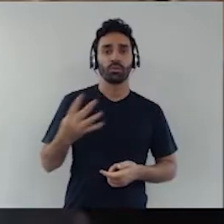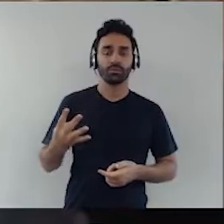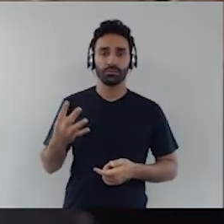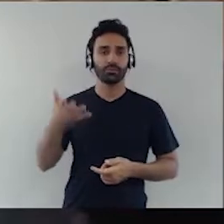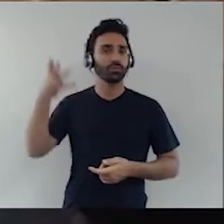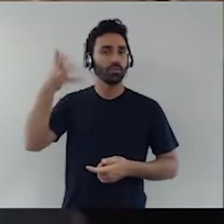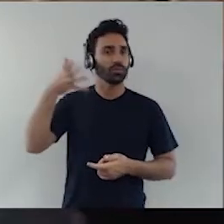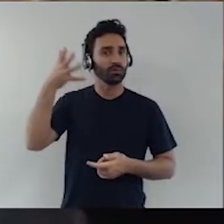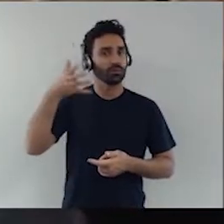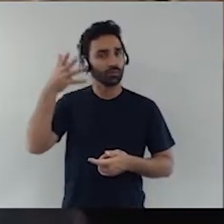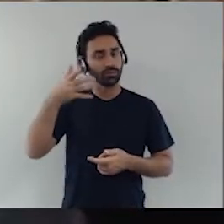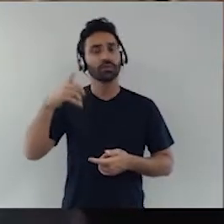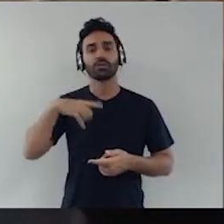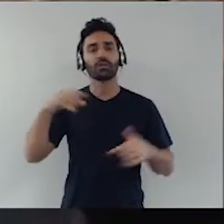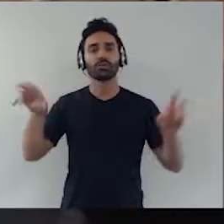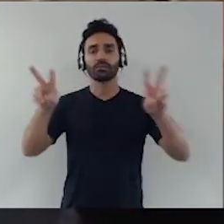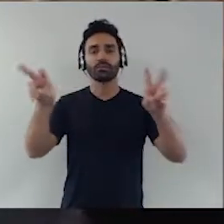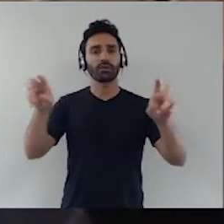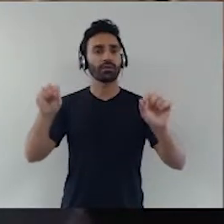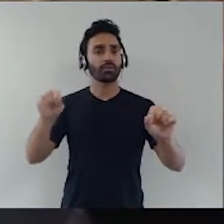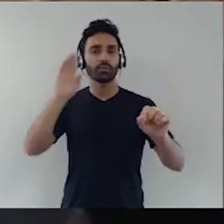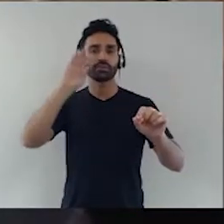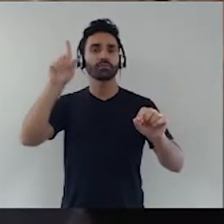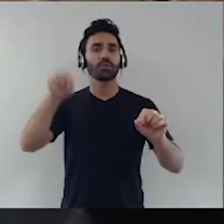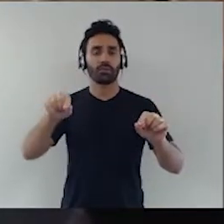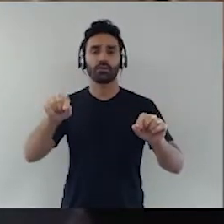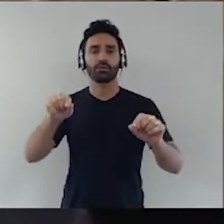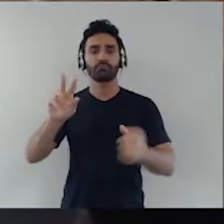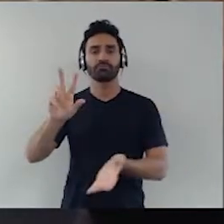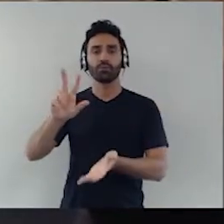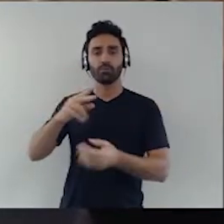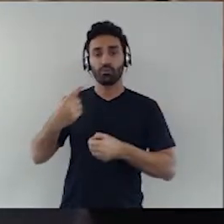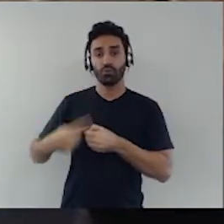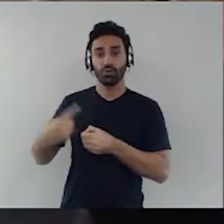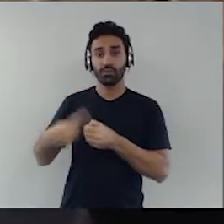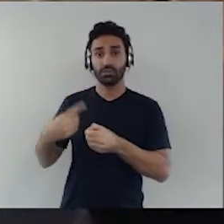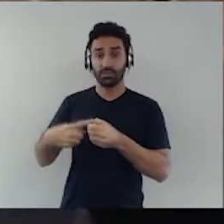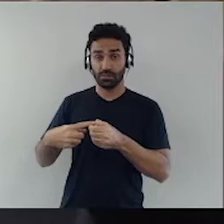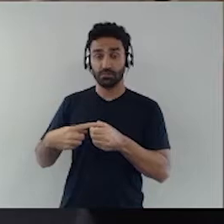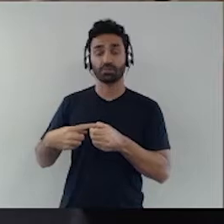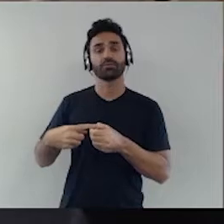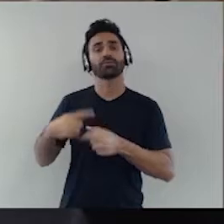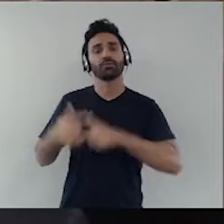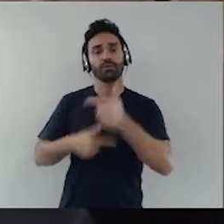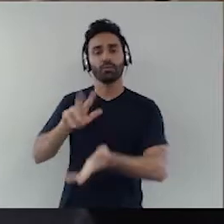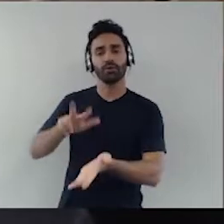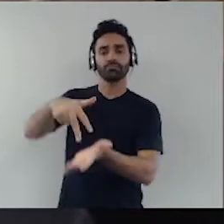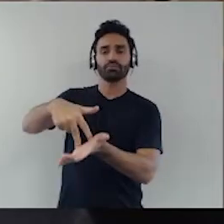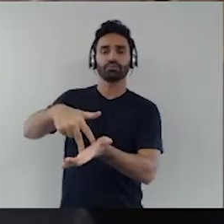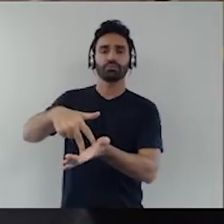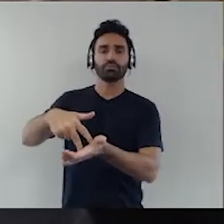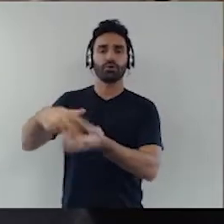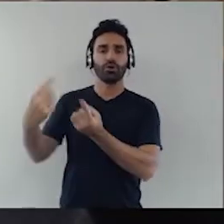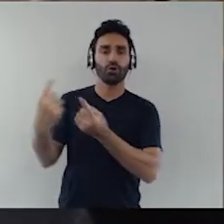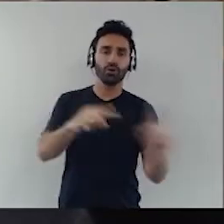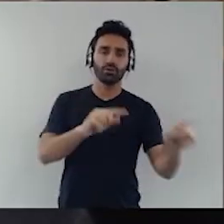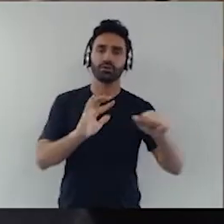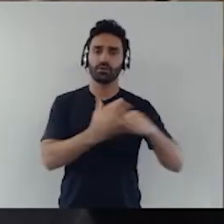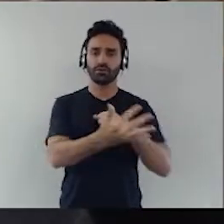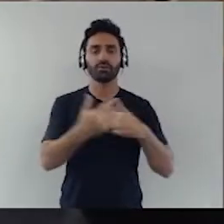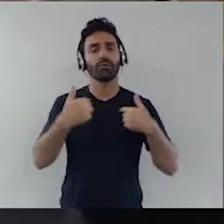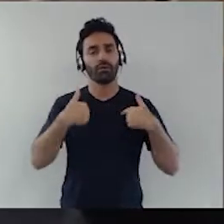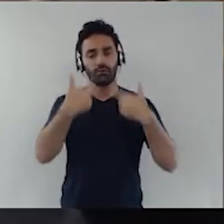44º painel, que tem como tema o protagonismo dos municípios no combate ao novo coronavírus. Irei mediar